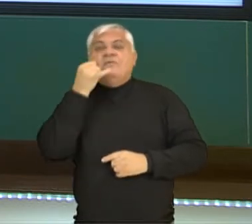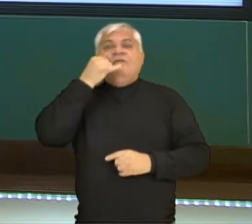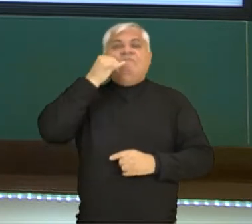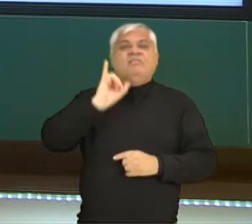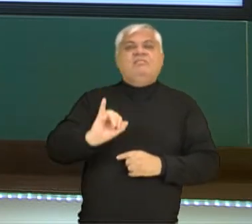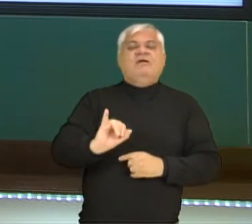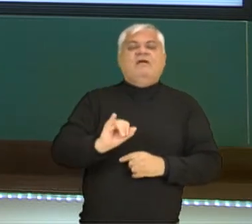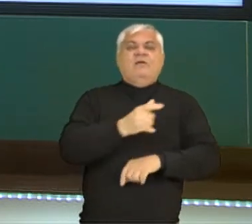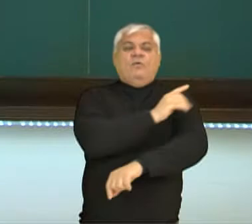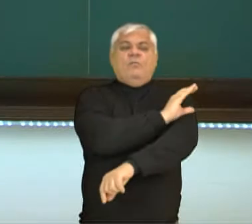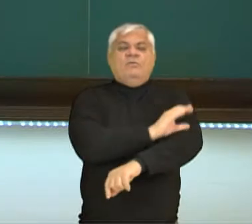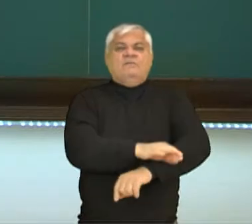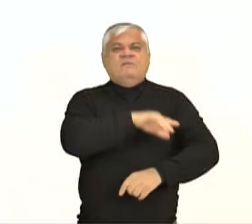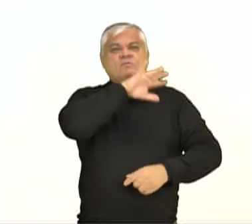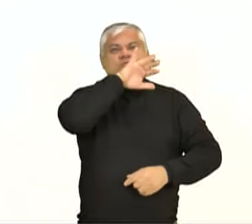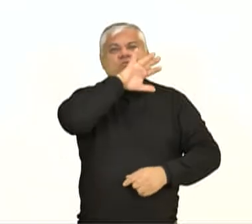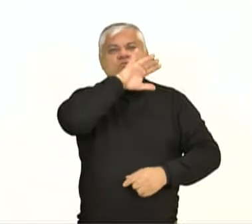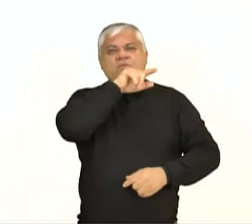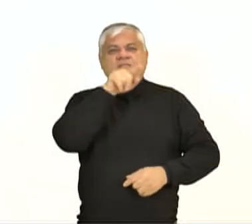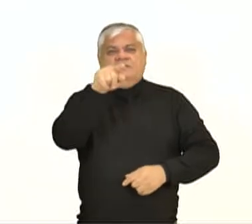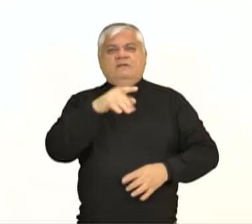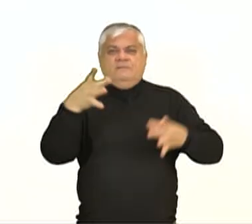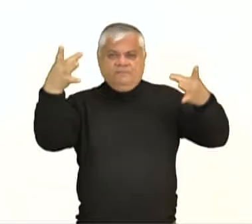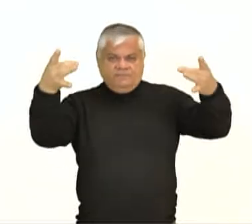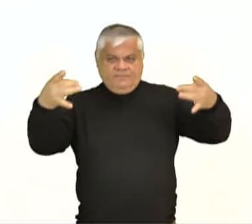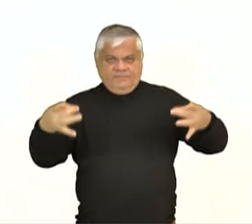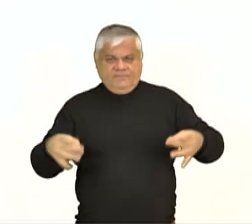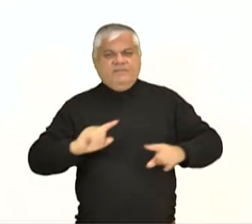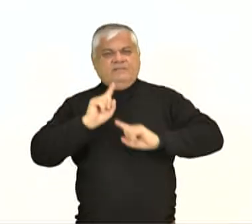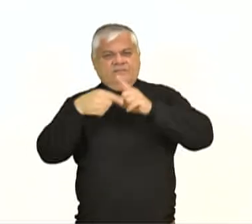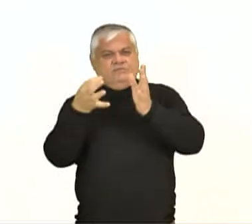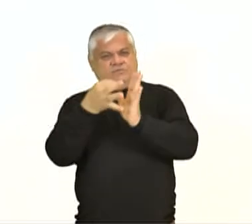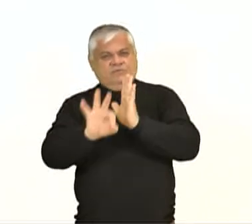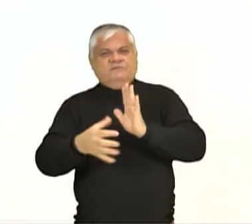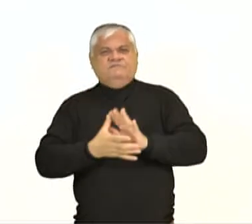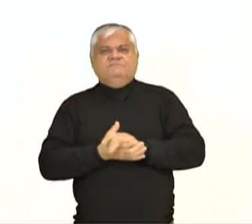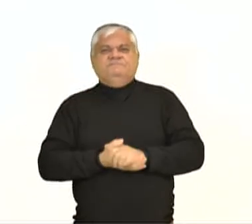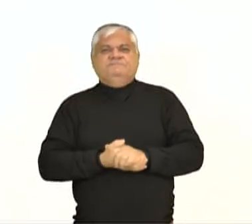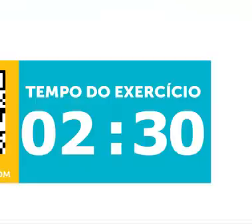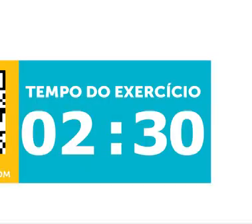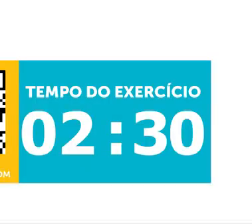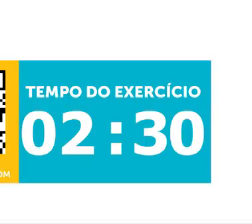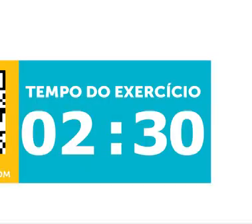evitar comportamentos indesejáveis. E a gente vai fazer a correção juntos.